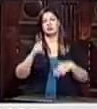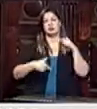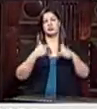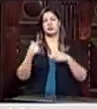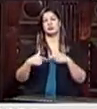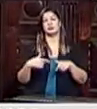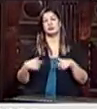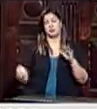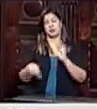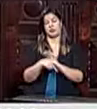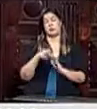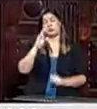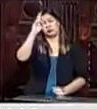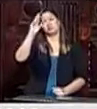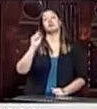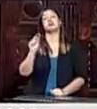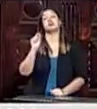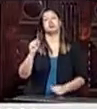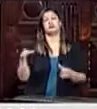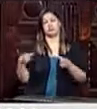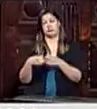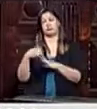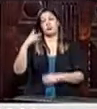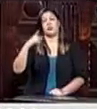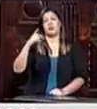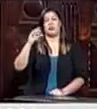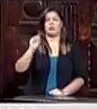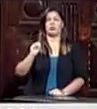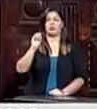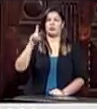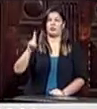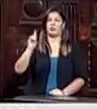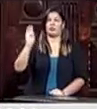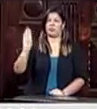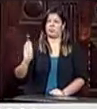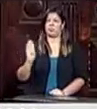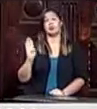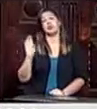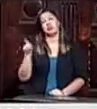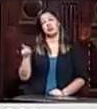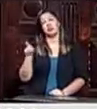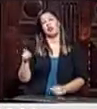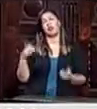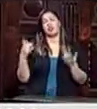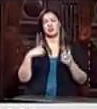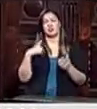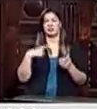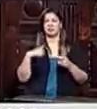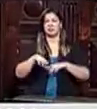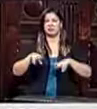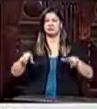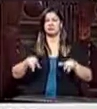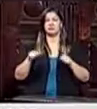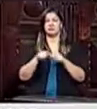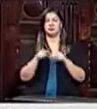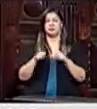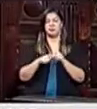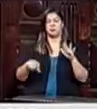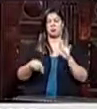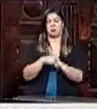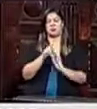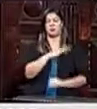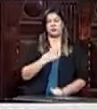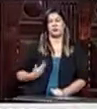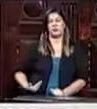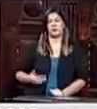do PSDB, quadros importantíssimos do PSDB, fizeram e fazem parte do governo